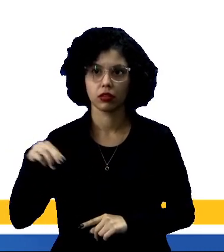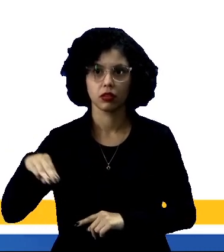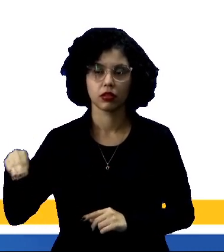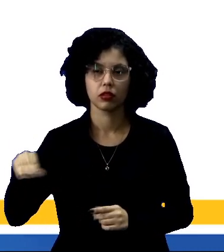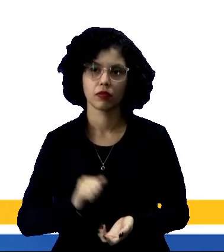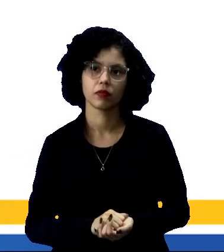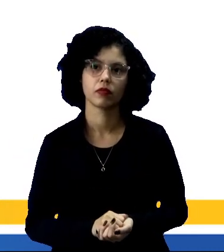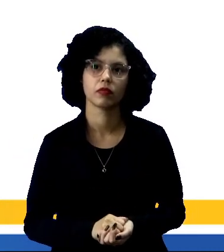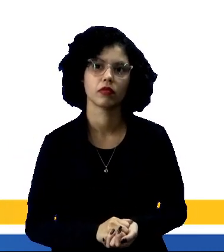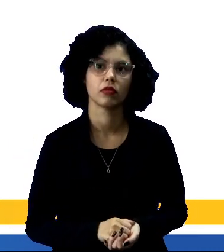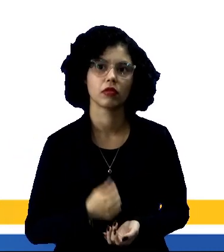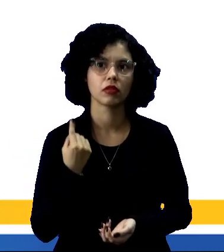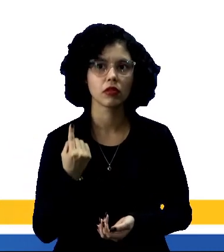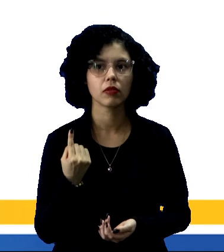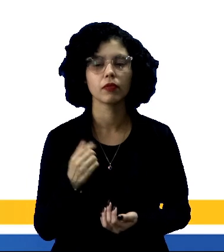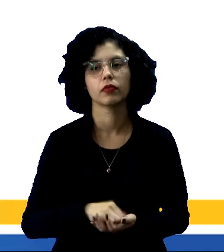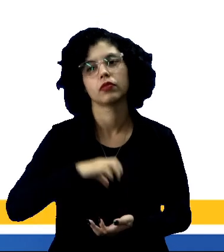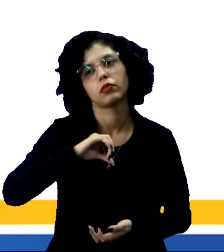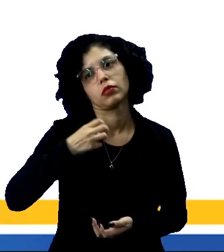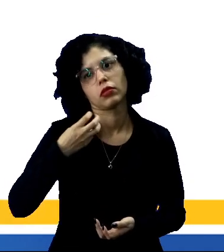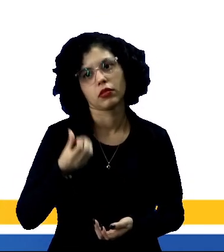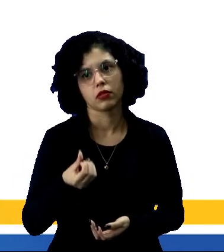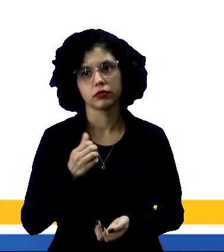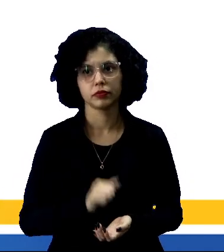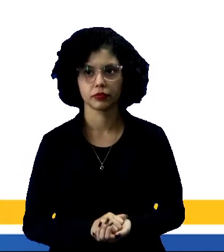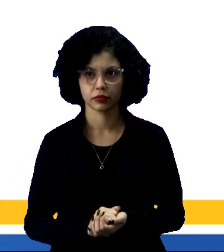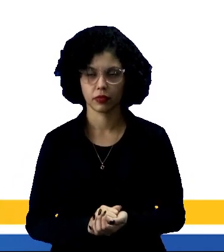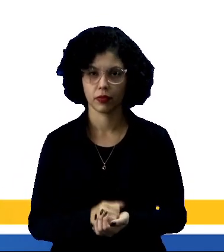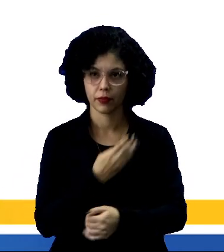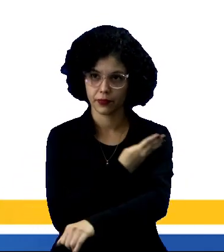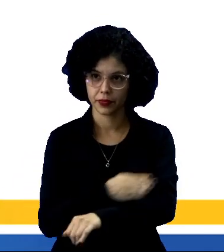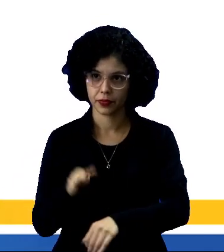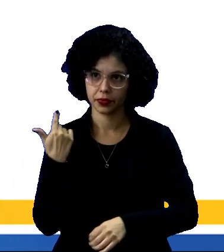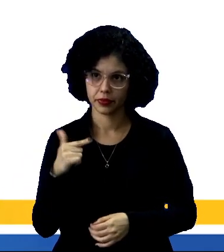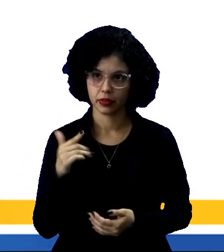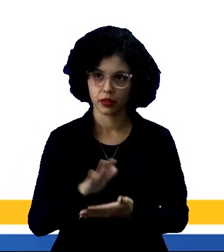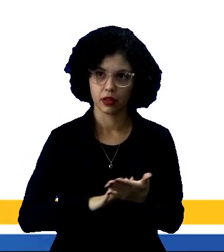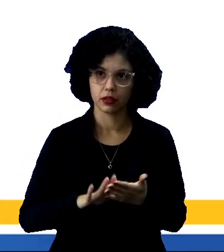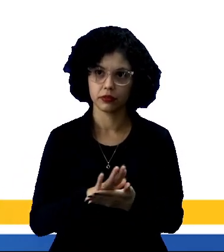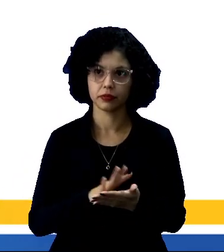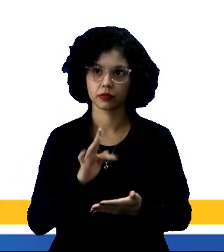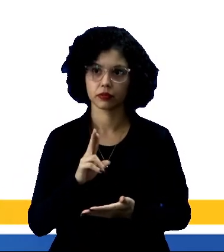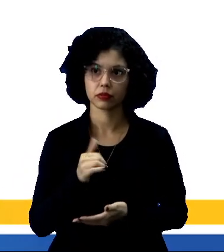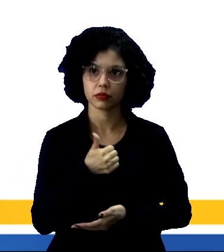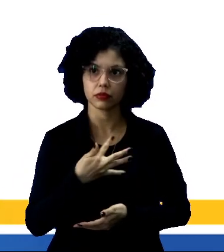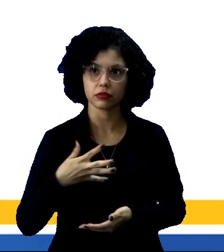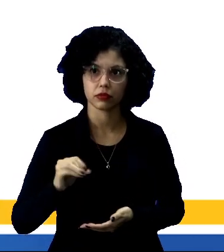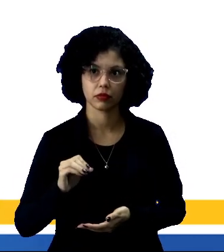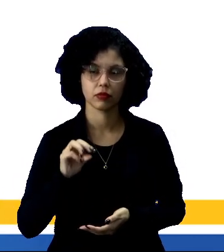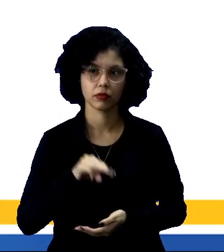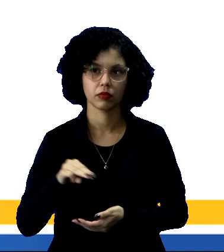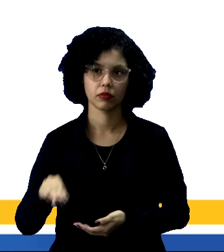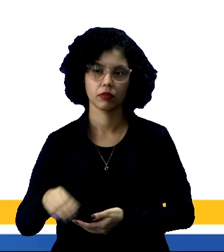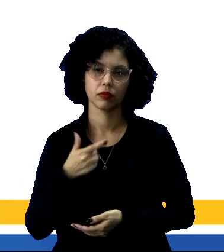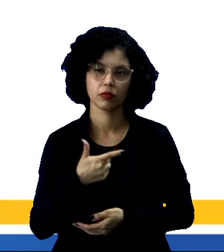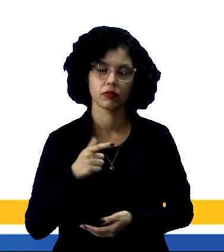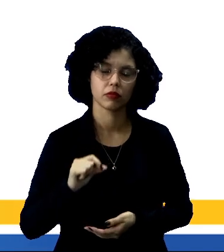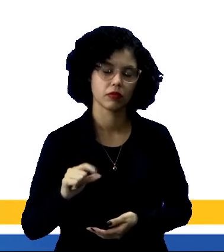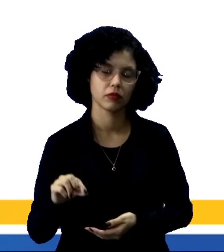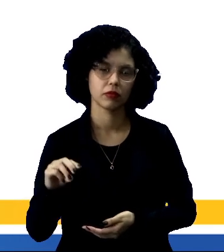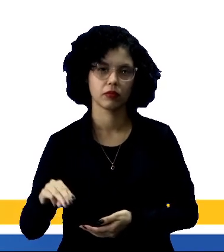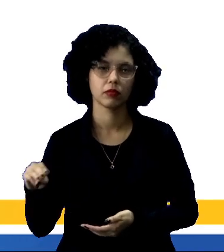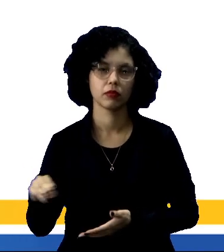200 mm e um caderno de 96 folhas brancas sem seda no formato 140 mm